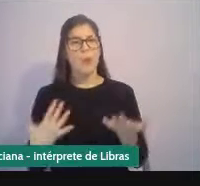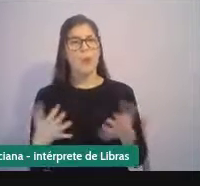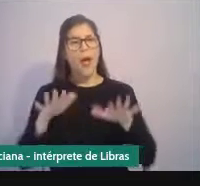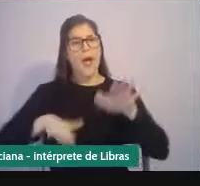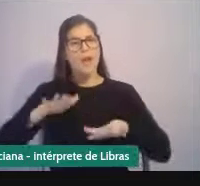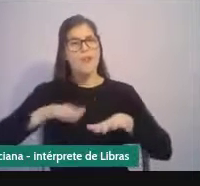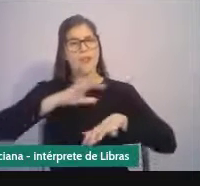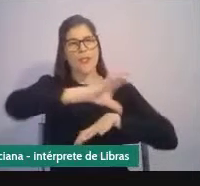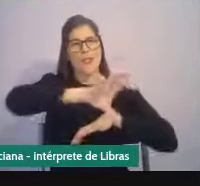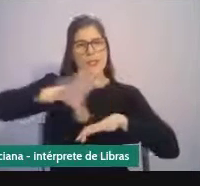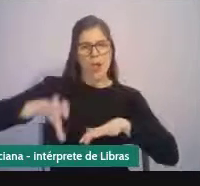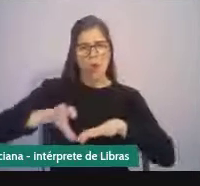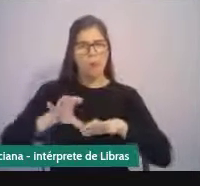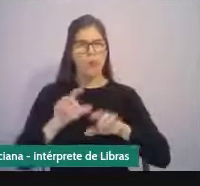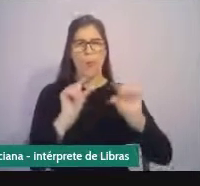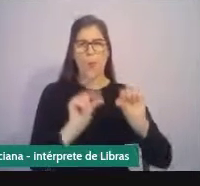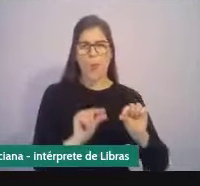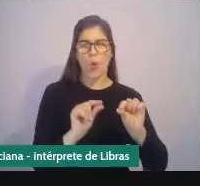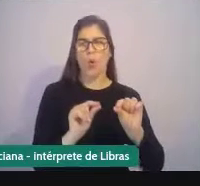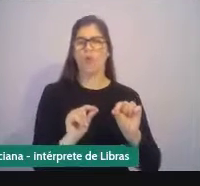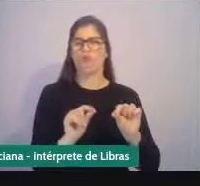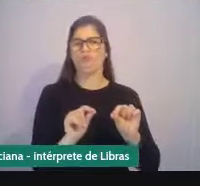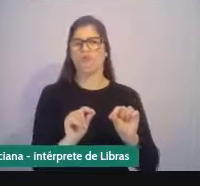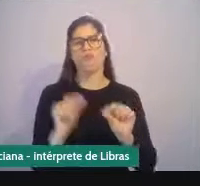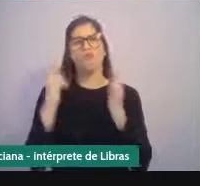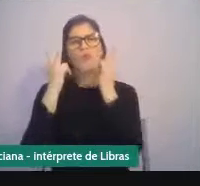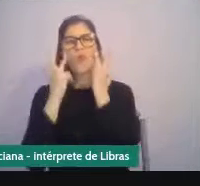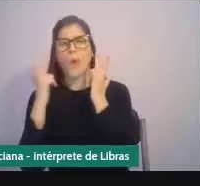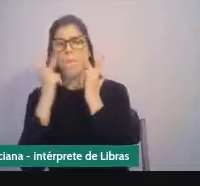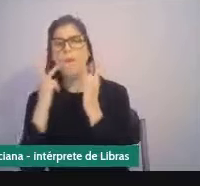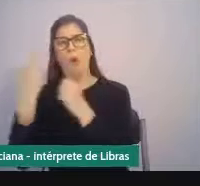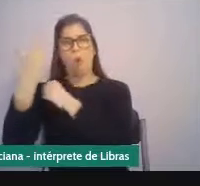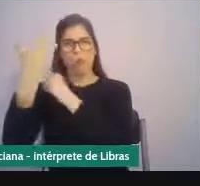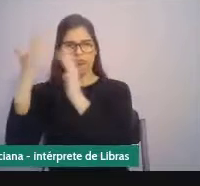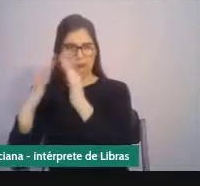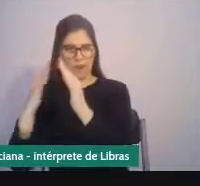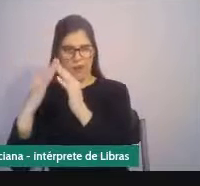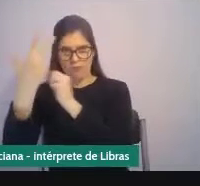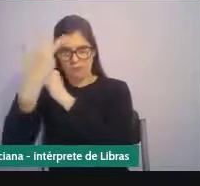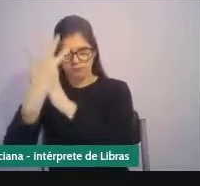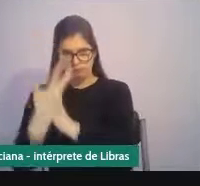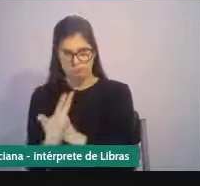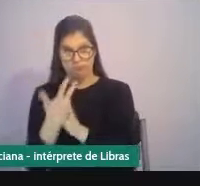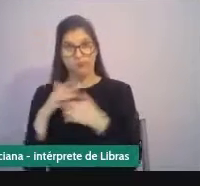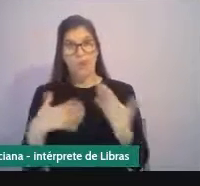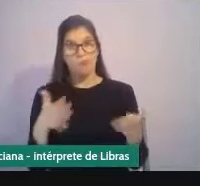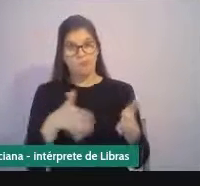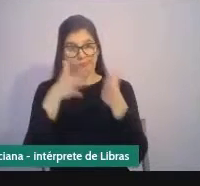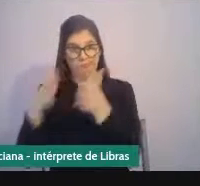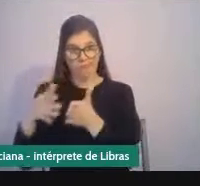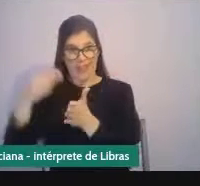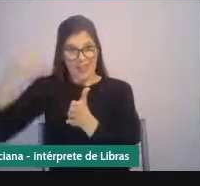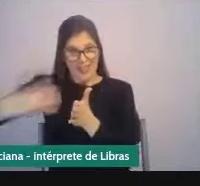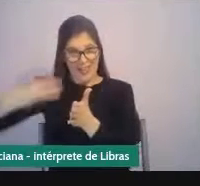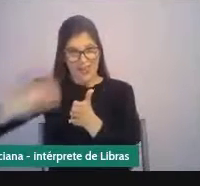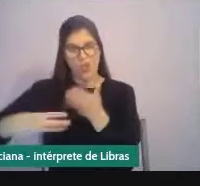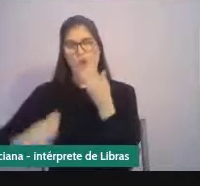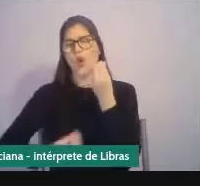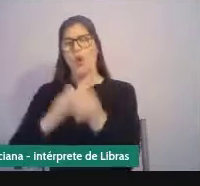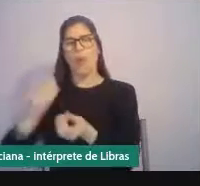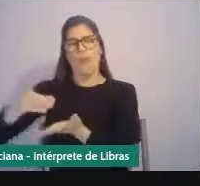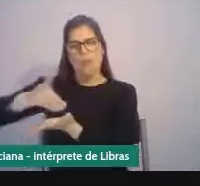geralmente em casa. E na etapa 3, produção, a equipe de design, a partir dos